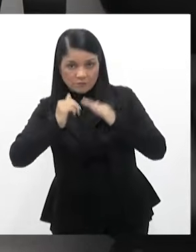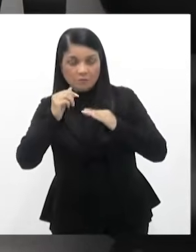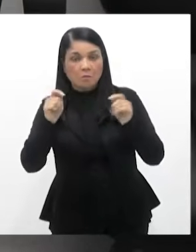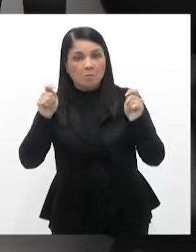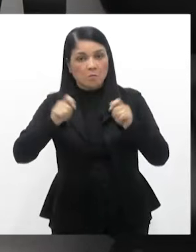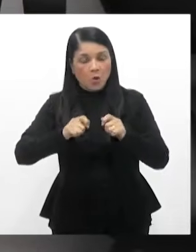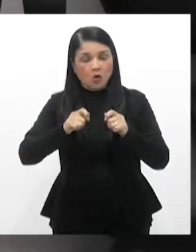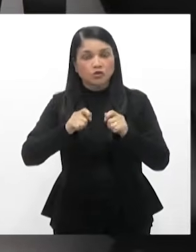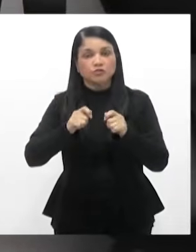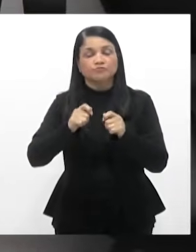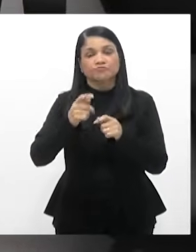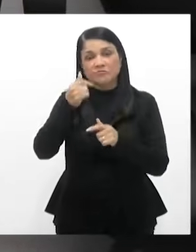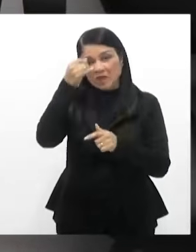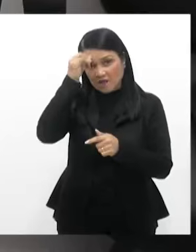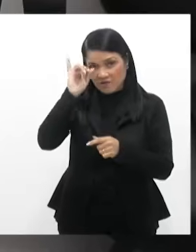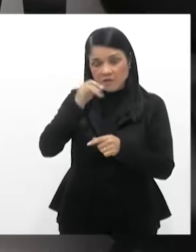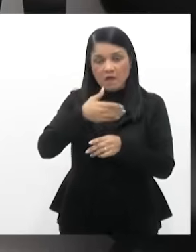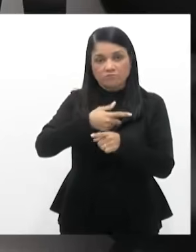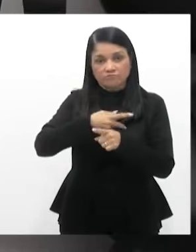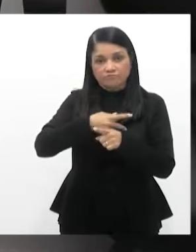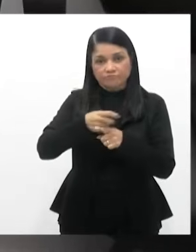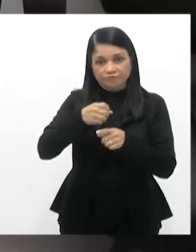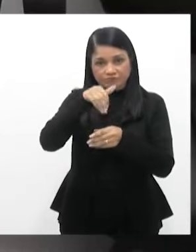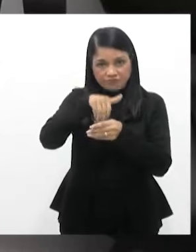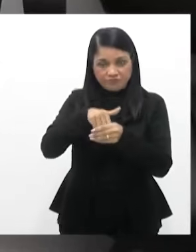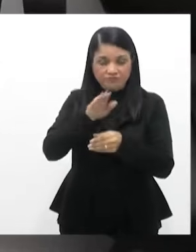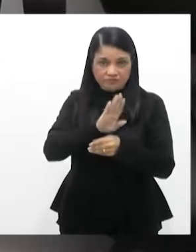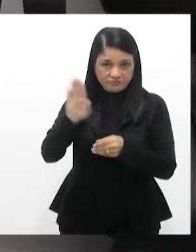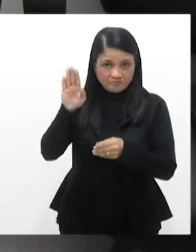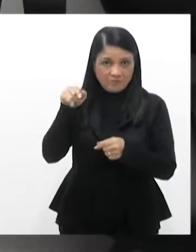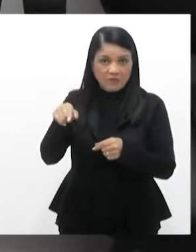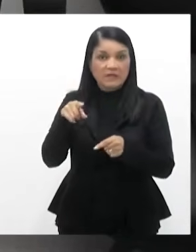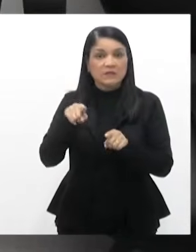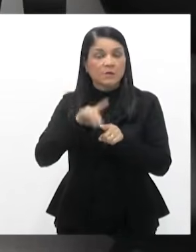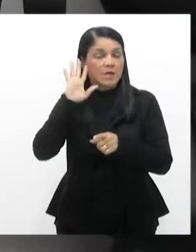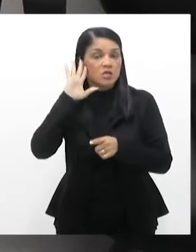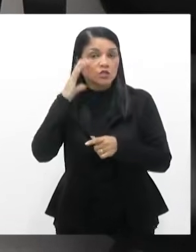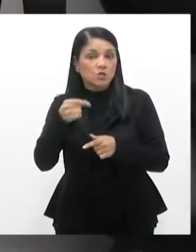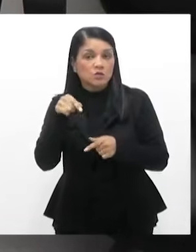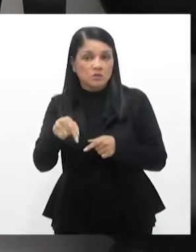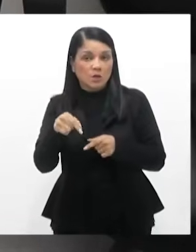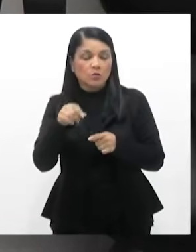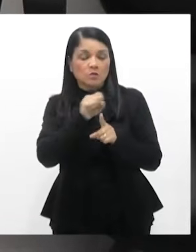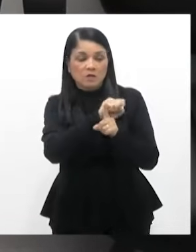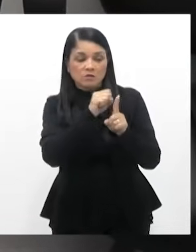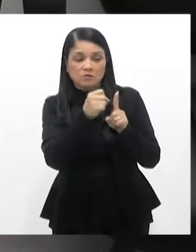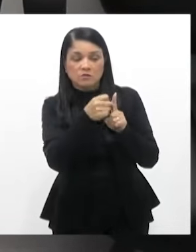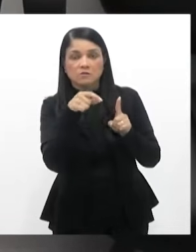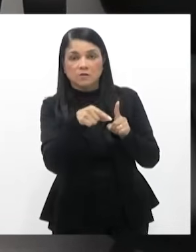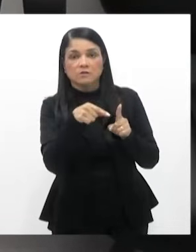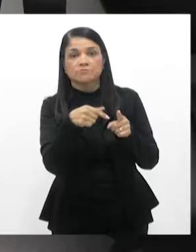inviabilizar candidaturas e dificultar a própria solução institucional que a sociedade espera.